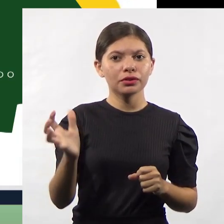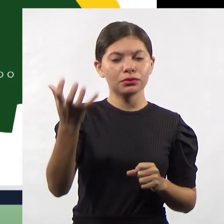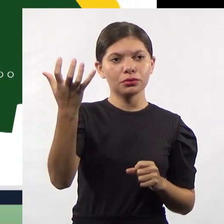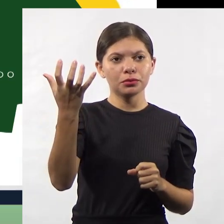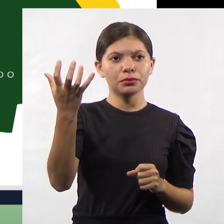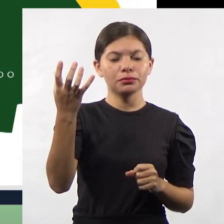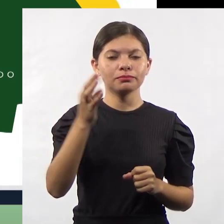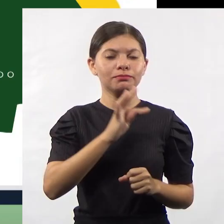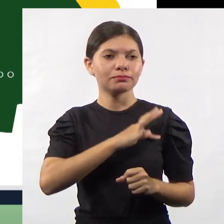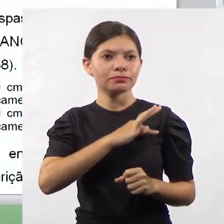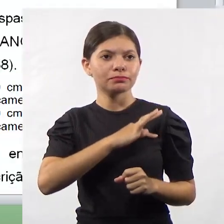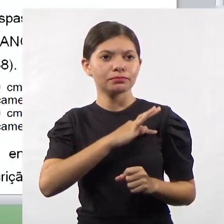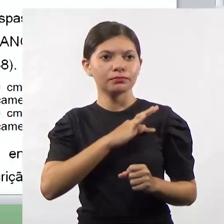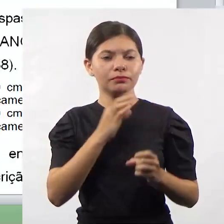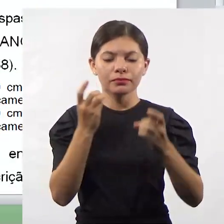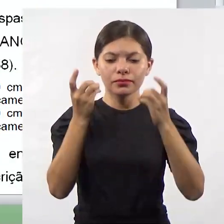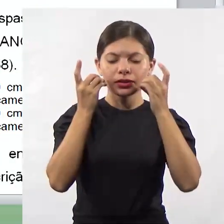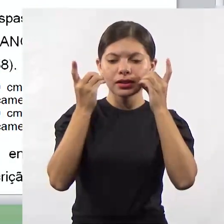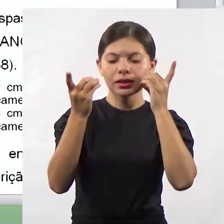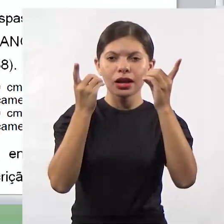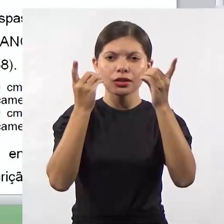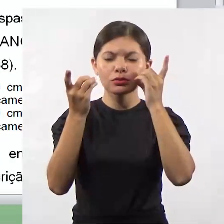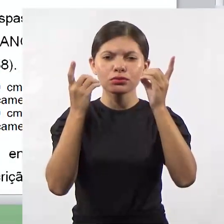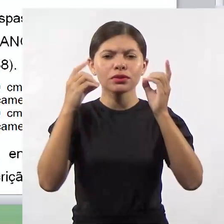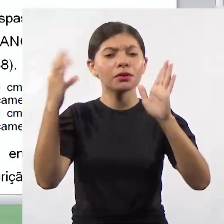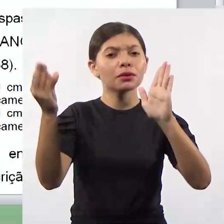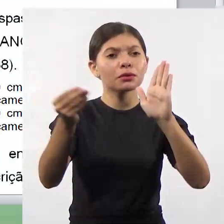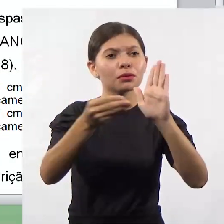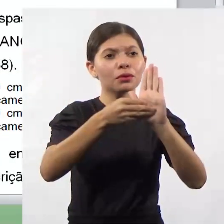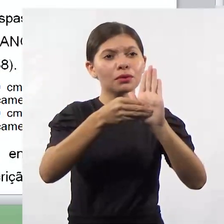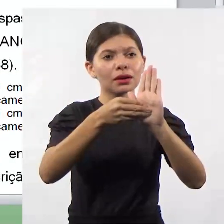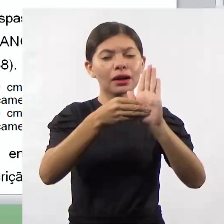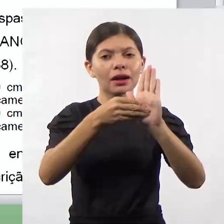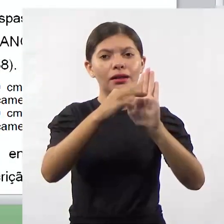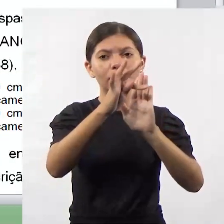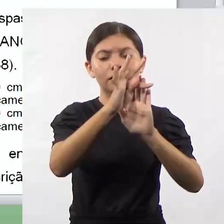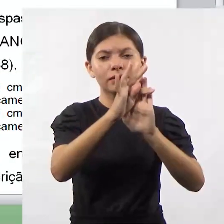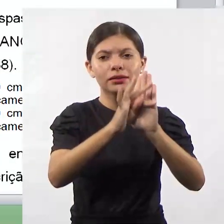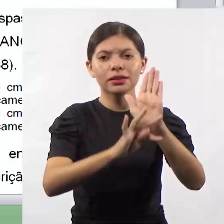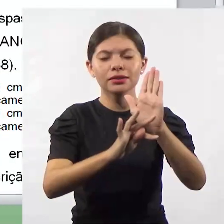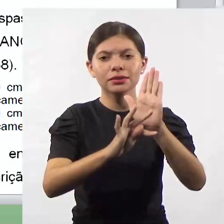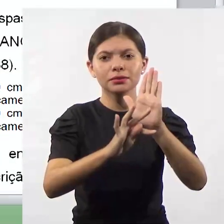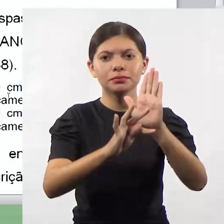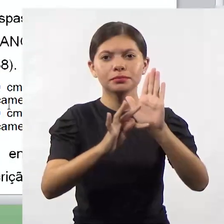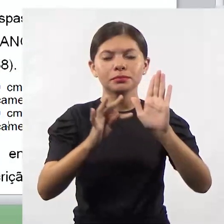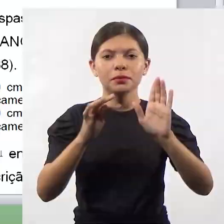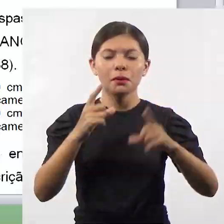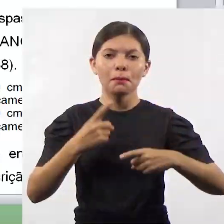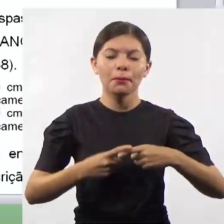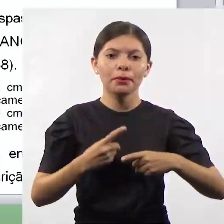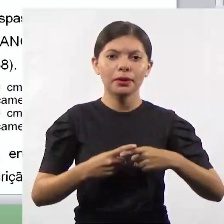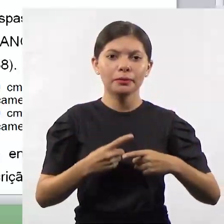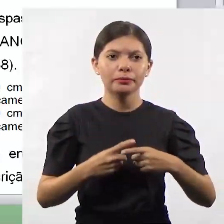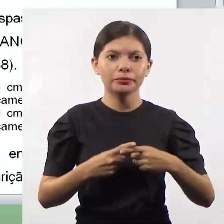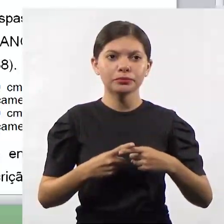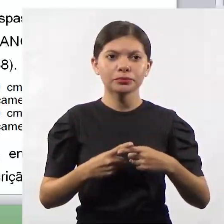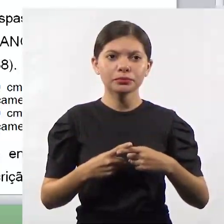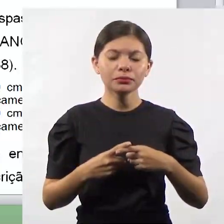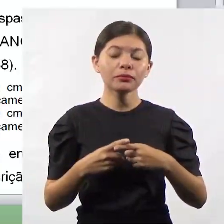então eu tenho que colocar aqui no meu texto se ela é descritiva, por quê? Então, aí você vai